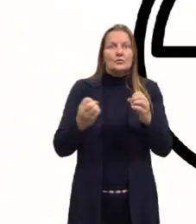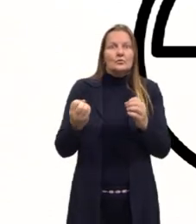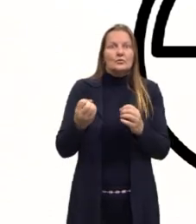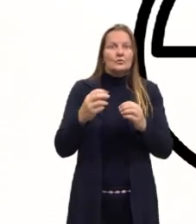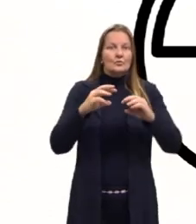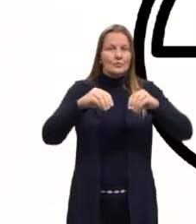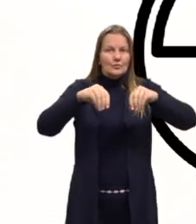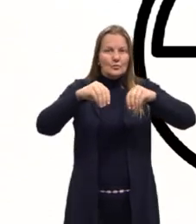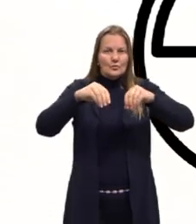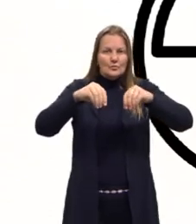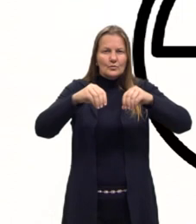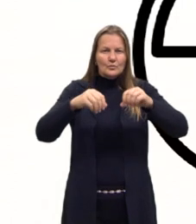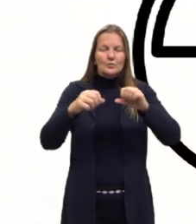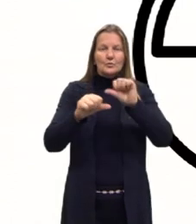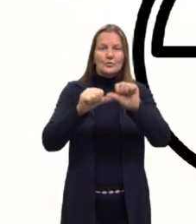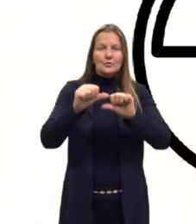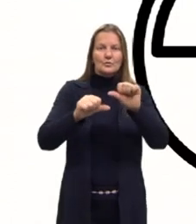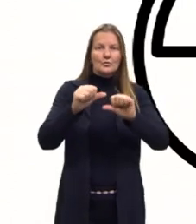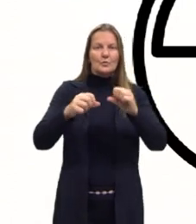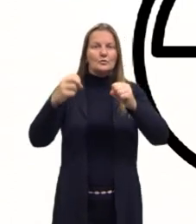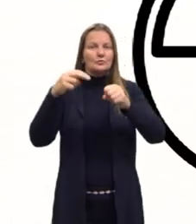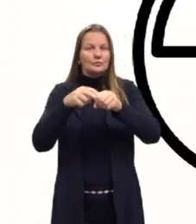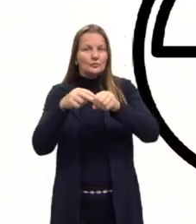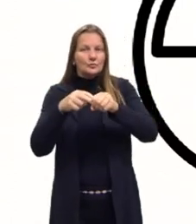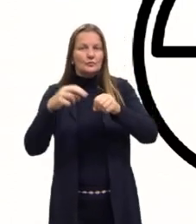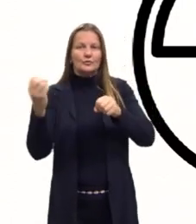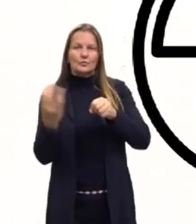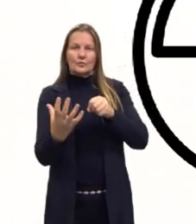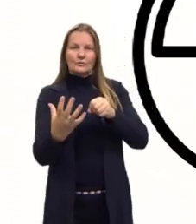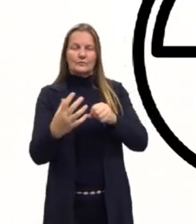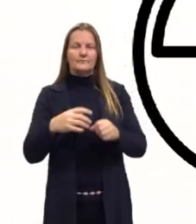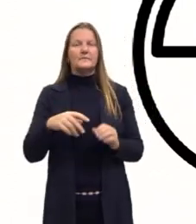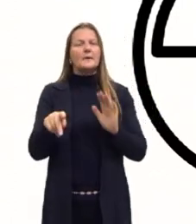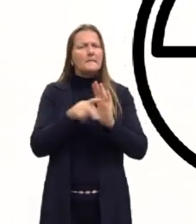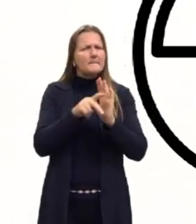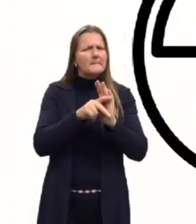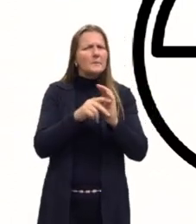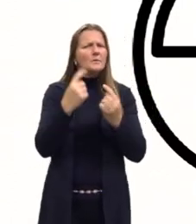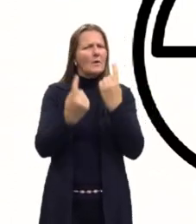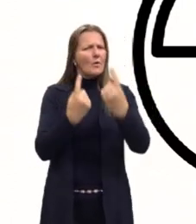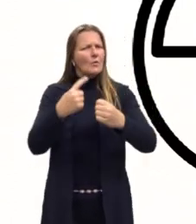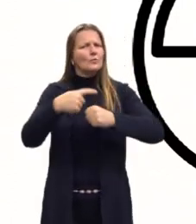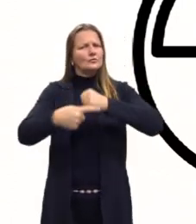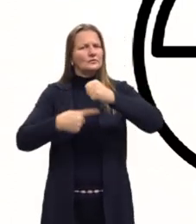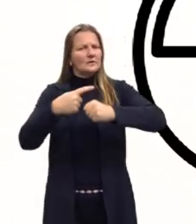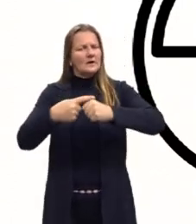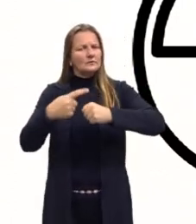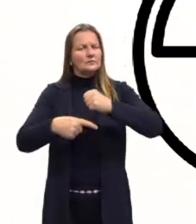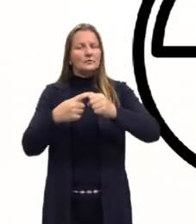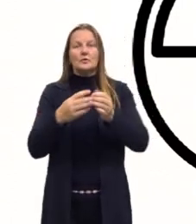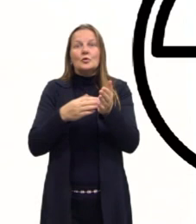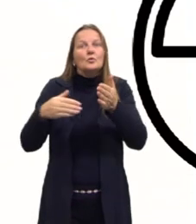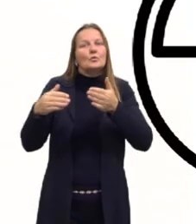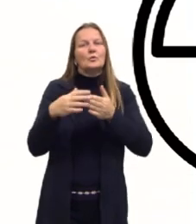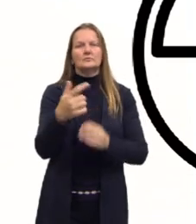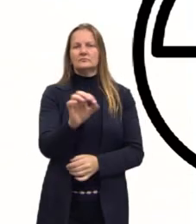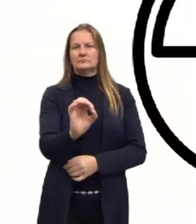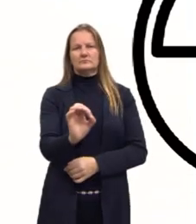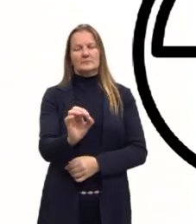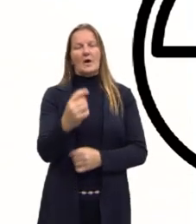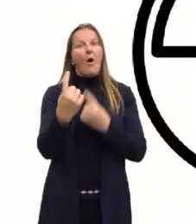essas radiações eles vão formando outros núcleos é uma propriedade que alguns átomos tem só não são todos